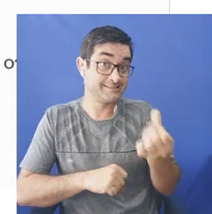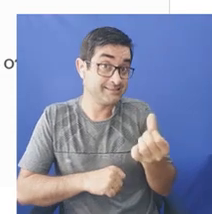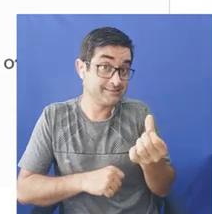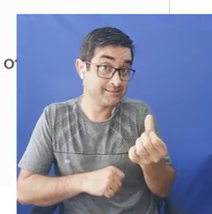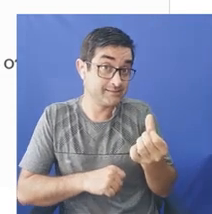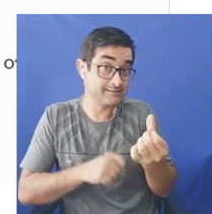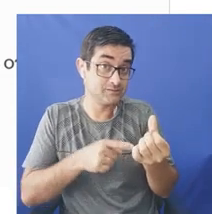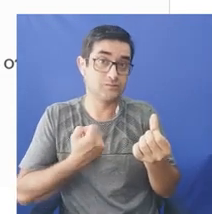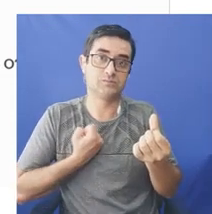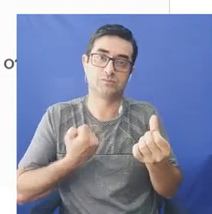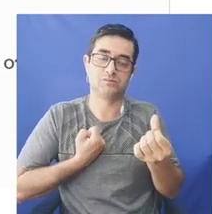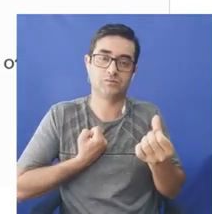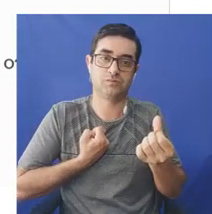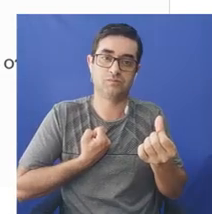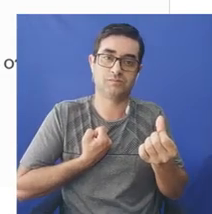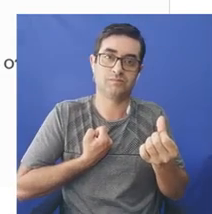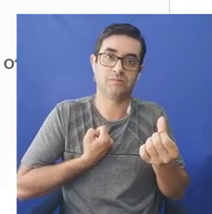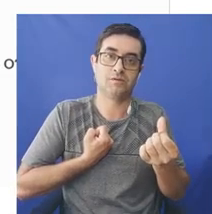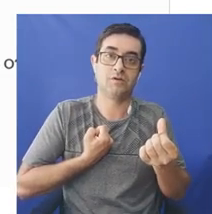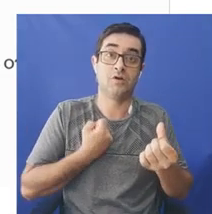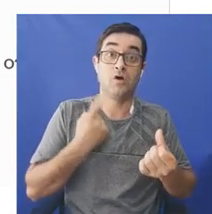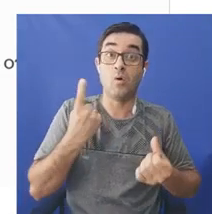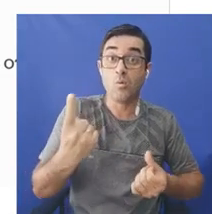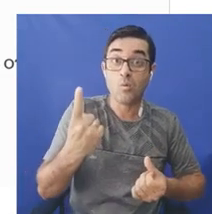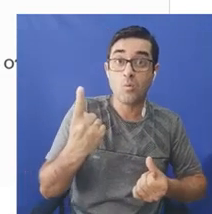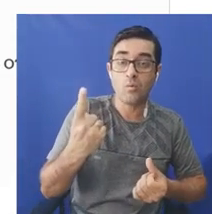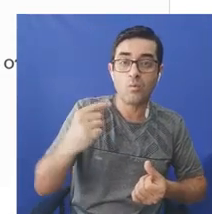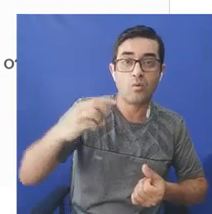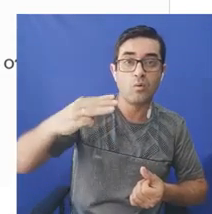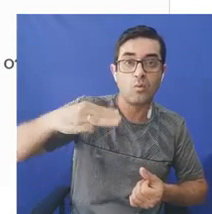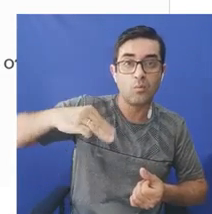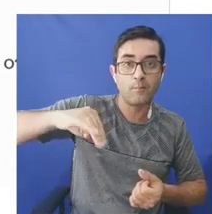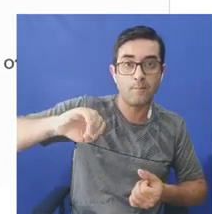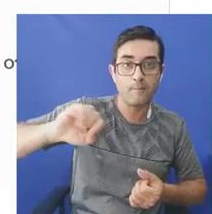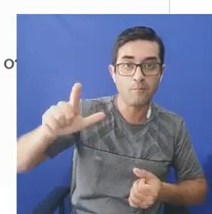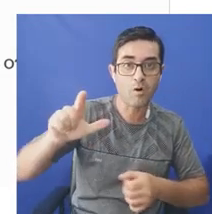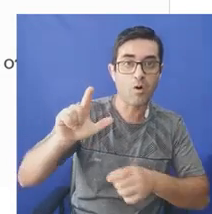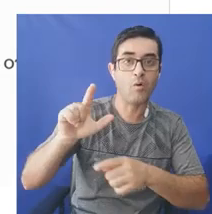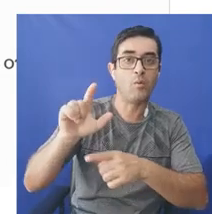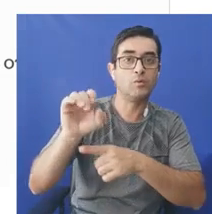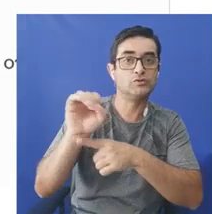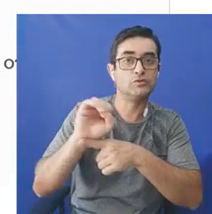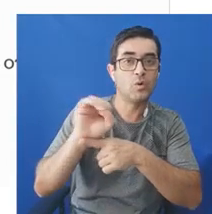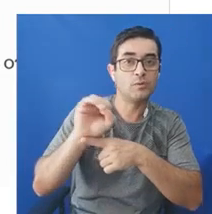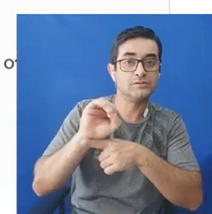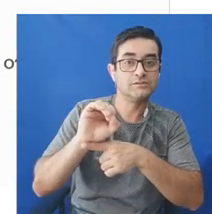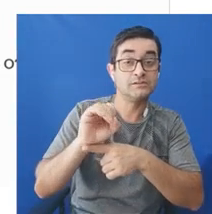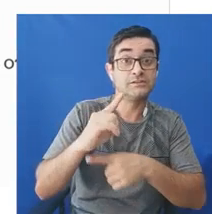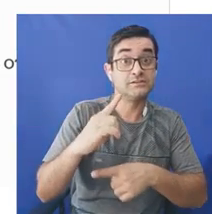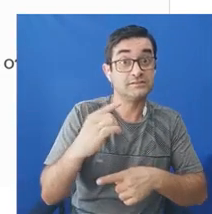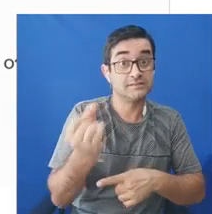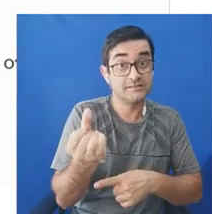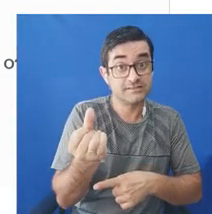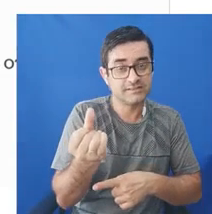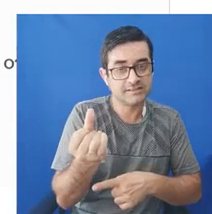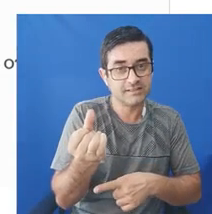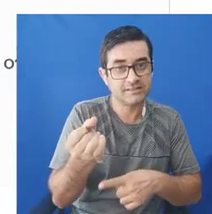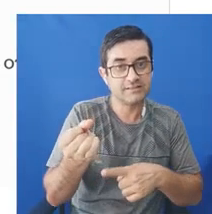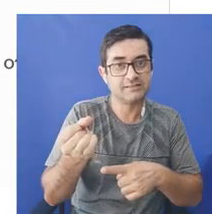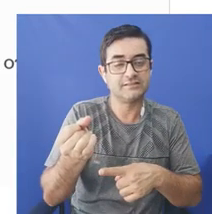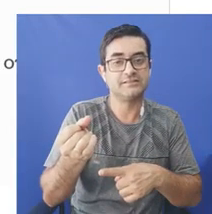unidades de massa atômica. Se eu tenho 1 mol de átomos de oxigênio, eu vou ter